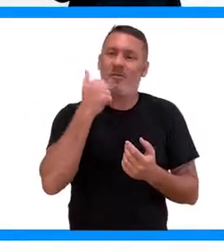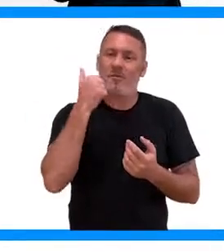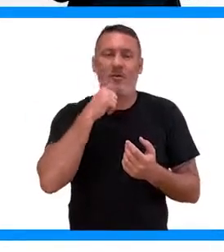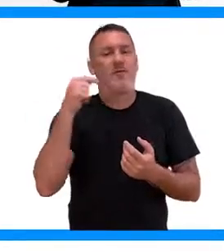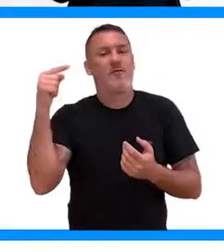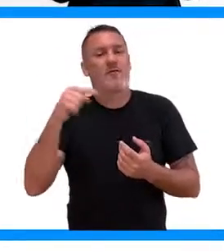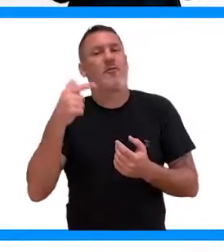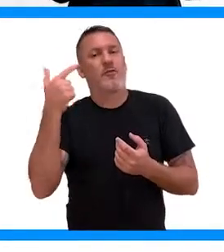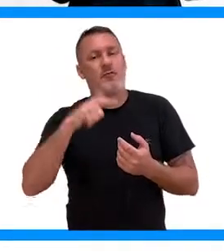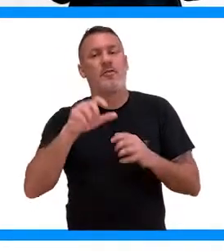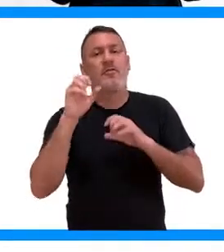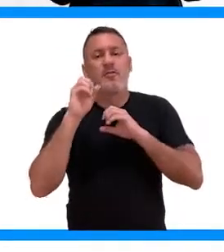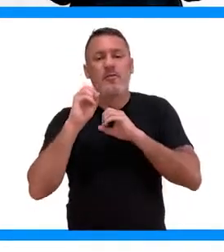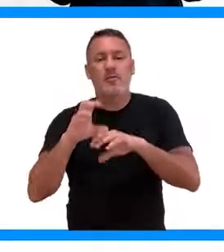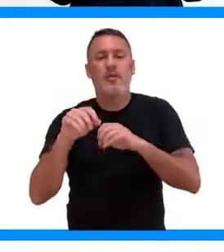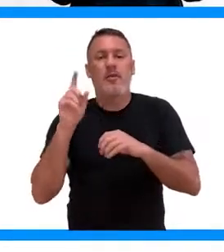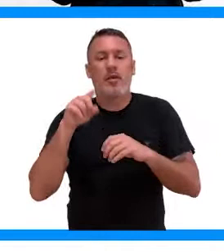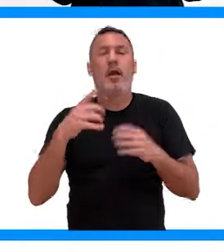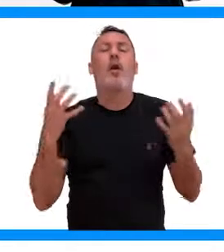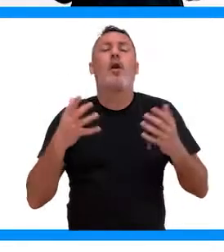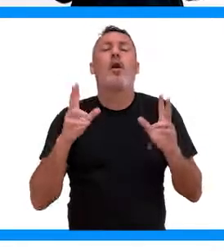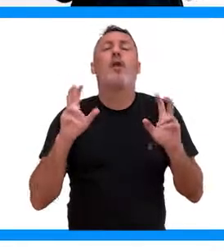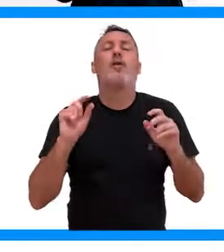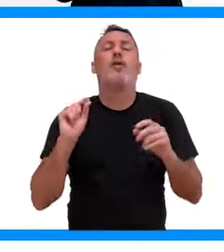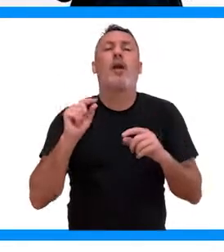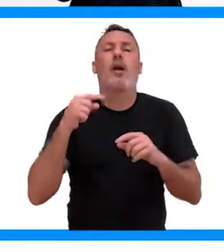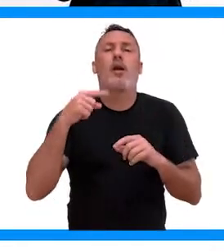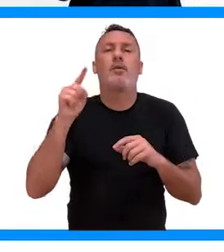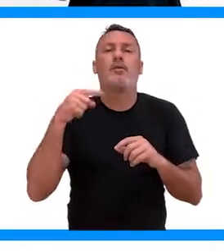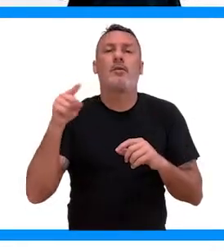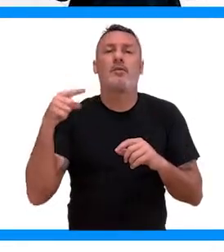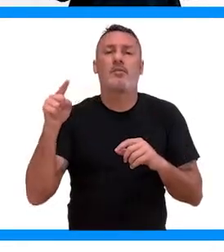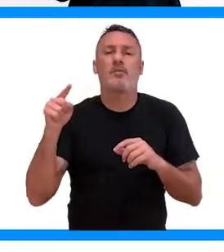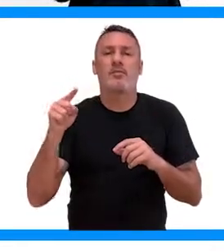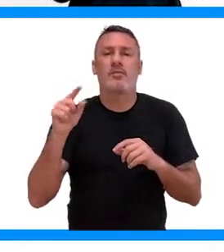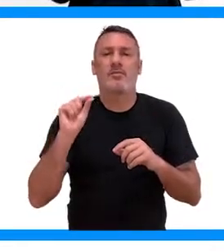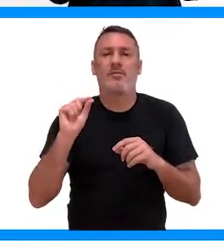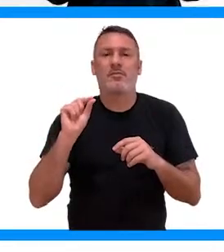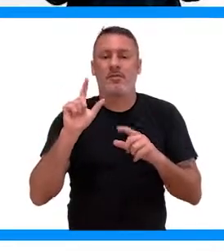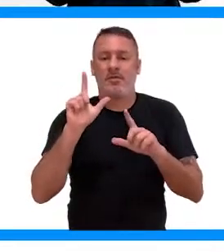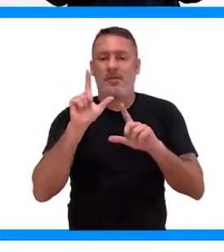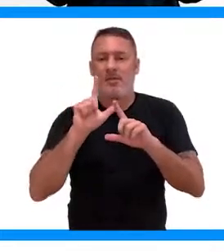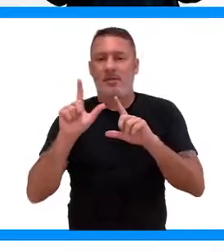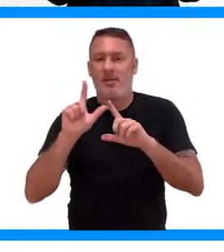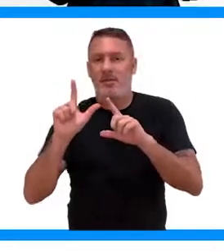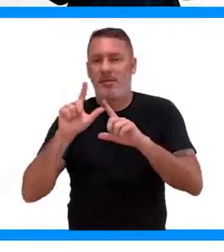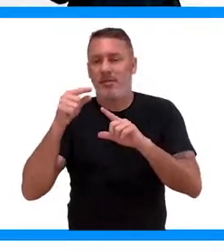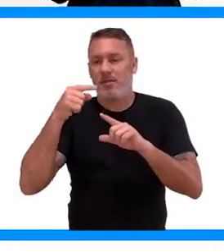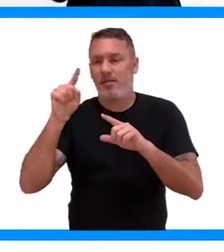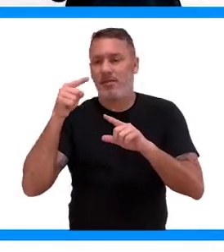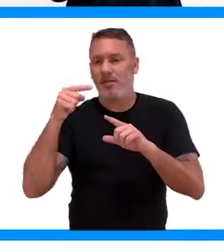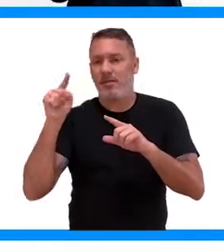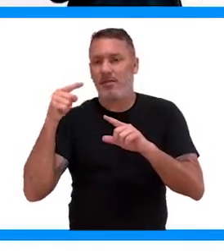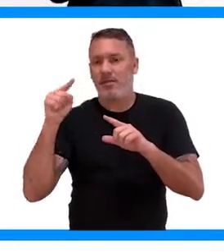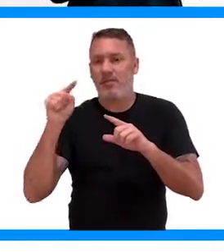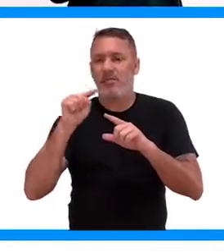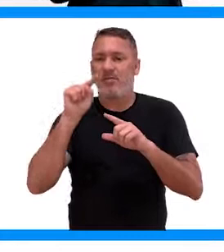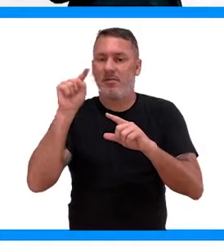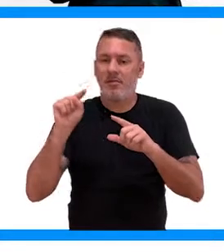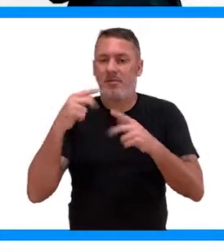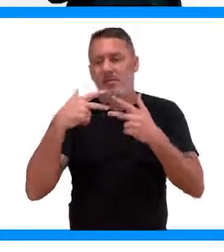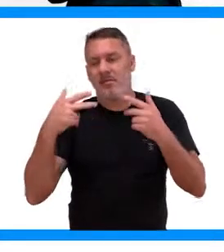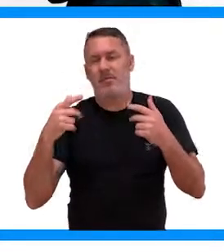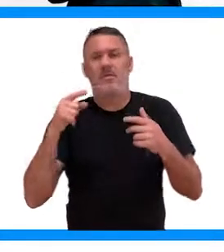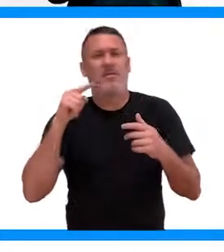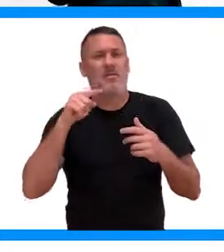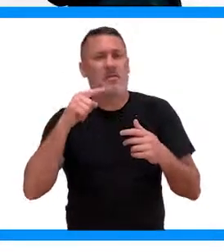bonitas, estamos aqui mais uma vez para trabalhar a acentuação. Vocês vão ver como é fácil a acentuação em espanhol.